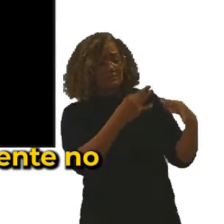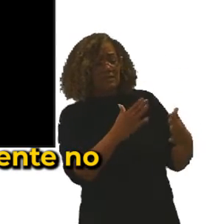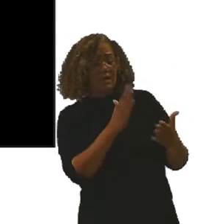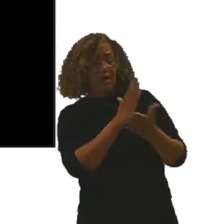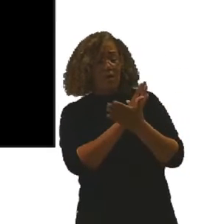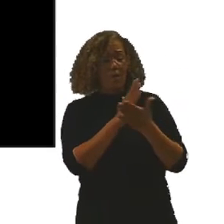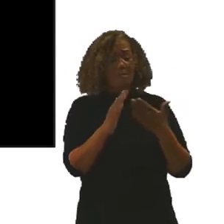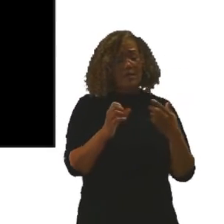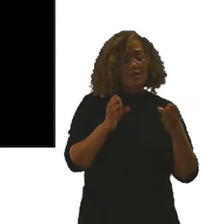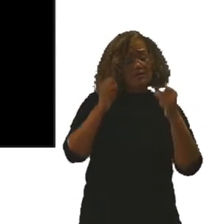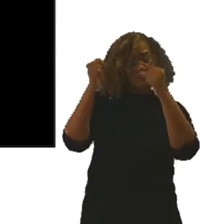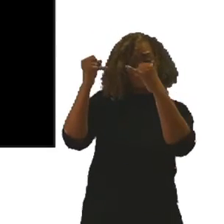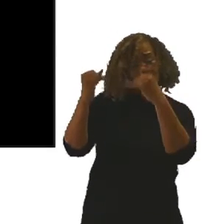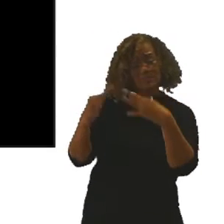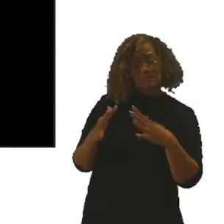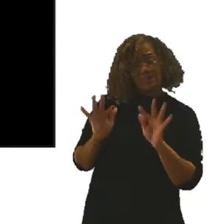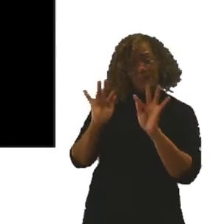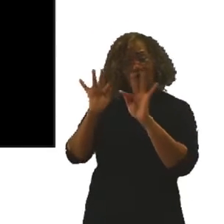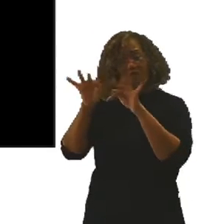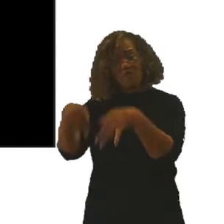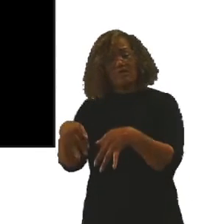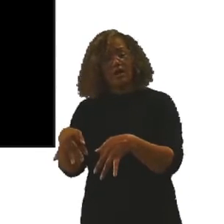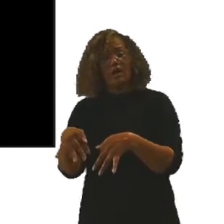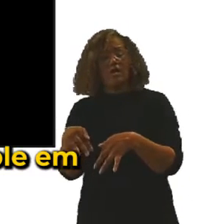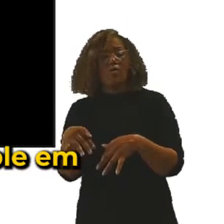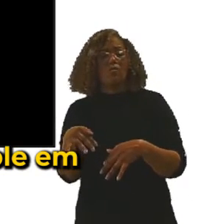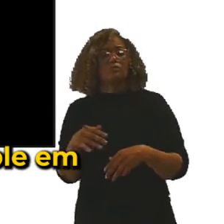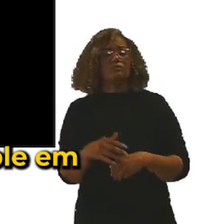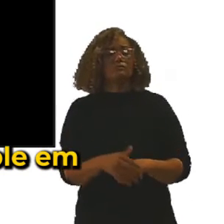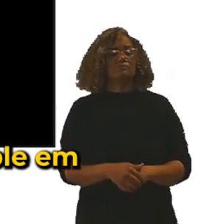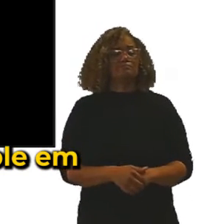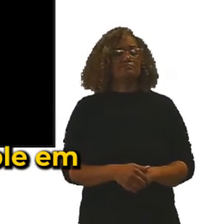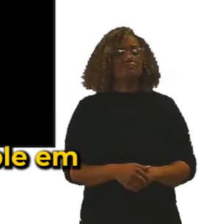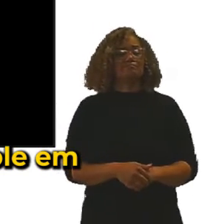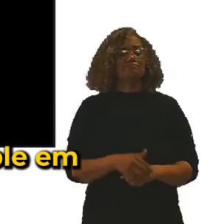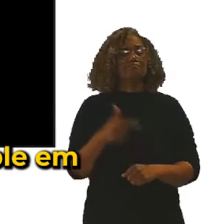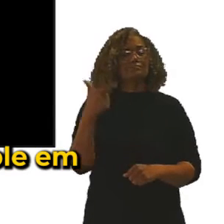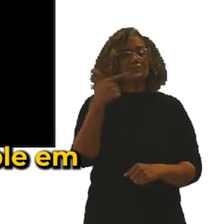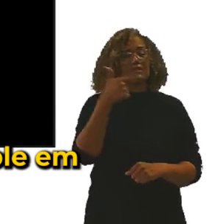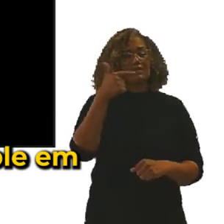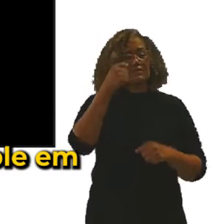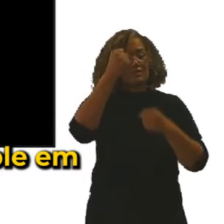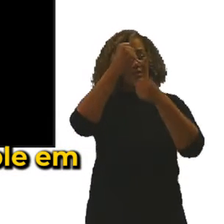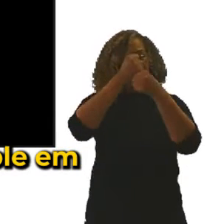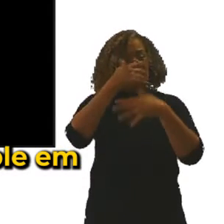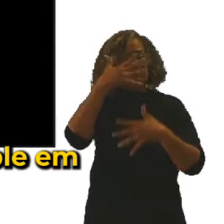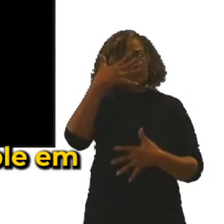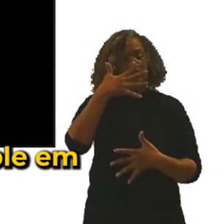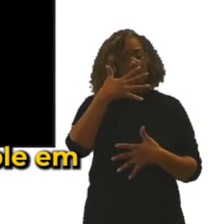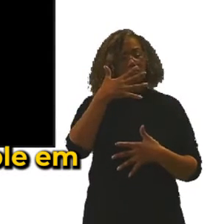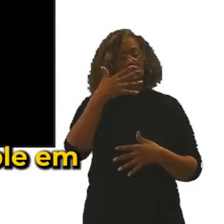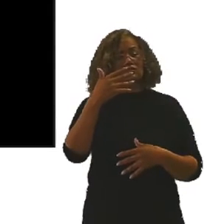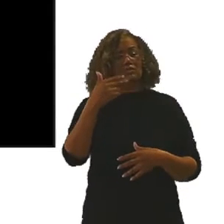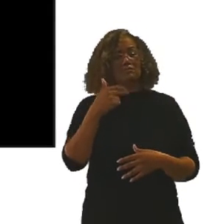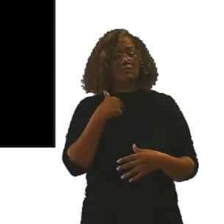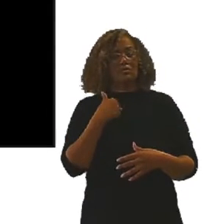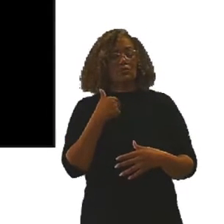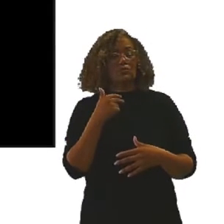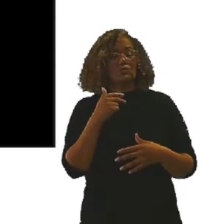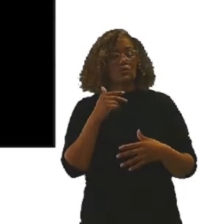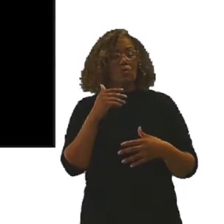minha fala, essas estatísticas. Por favor, o segundo slide. Eu estou numa tela da Apple e